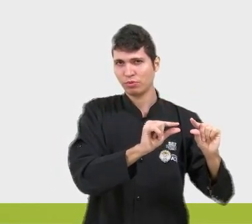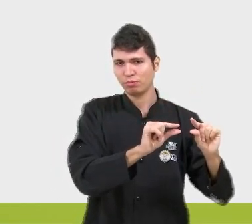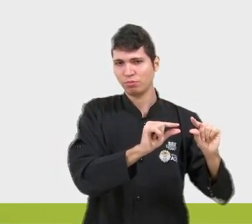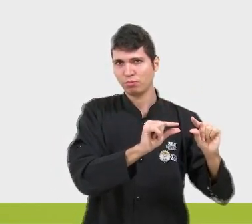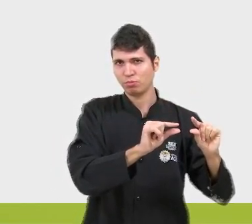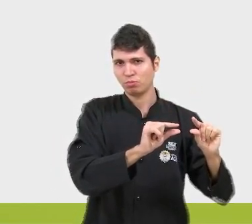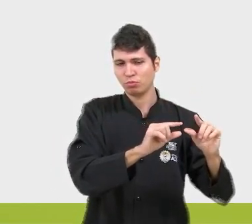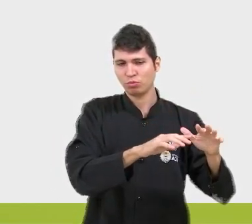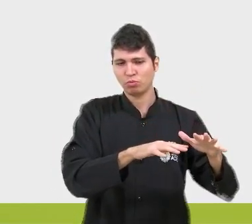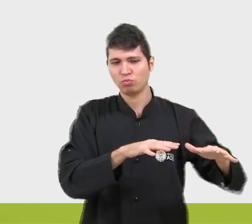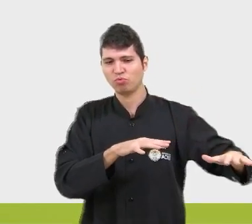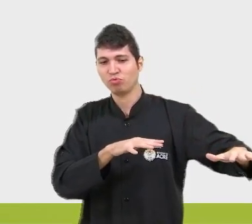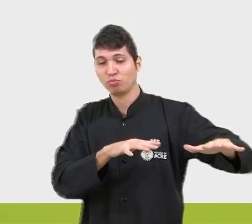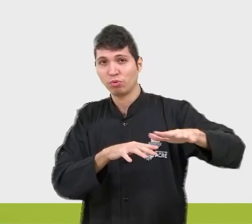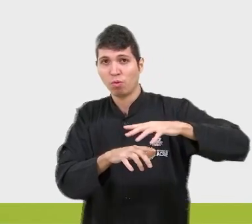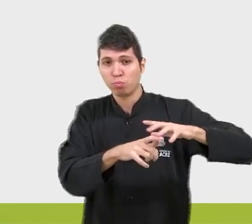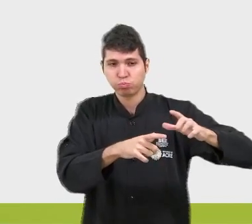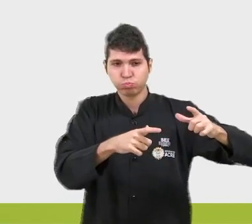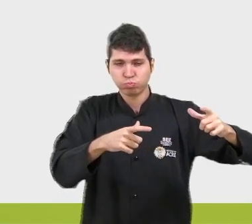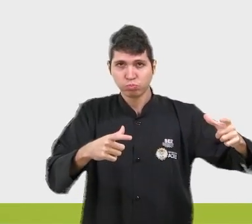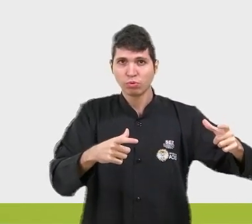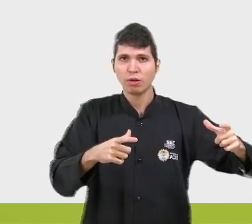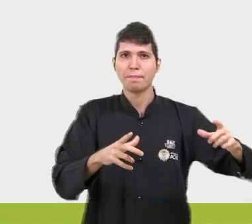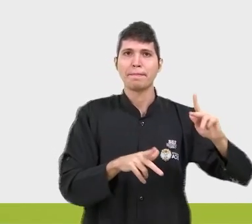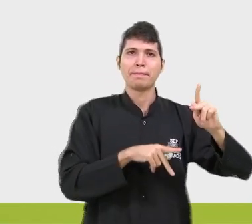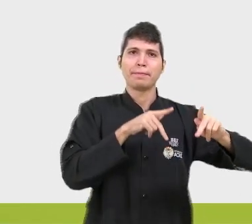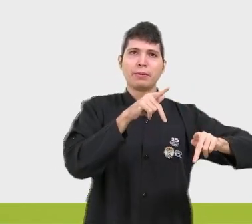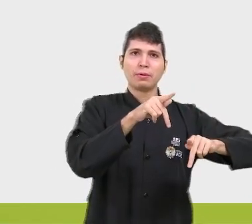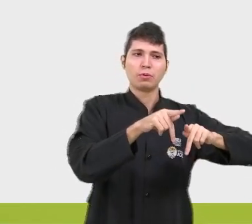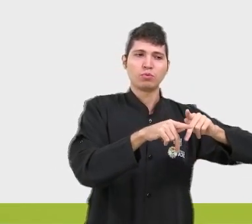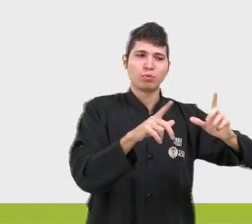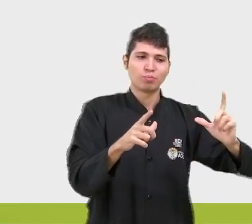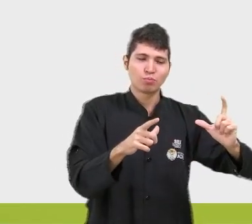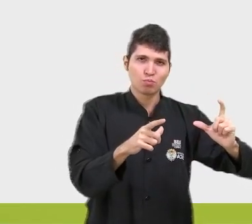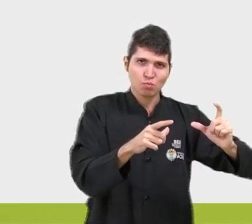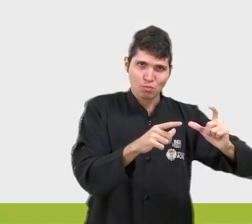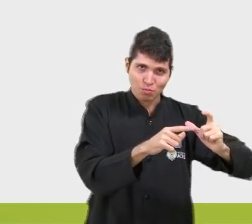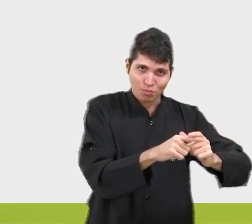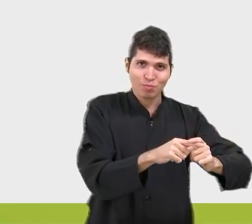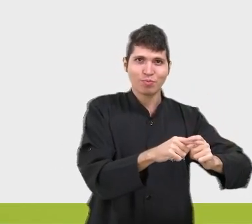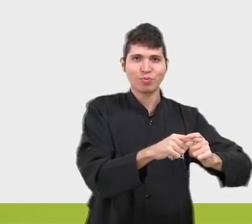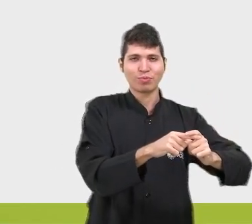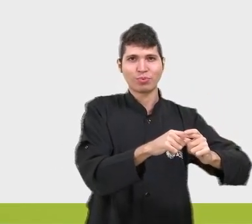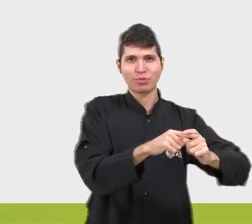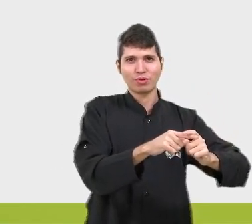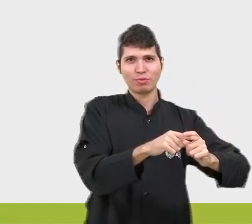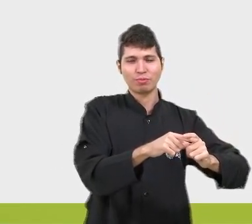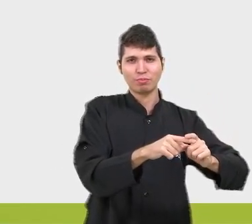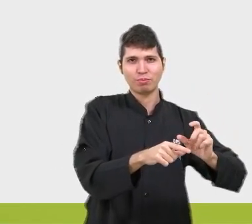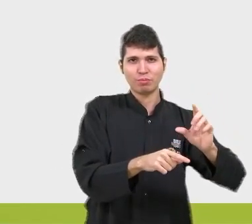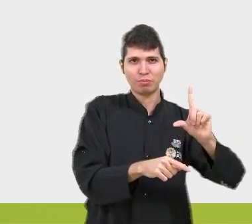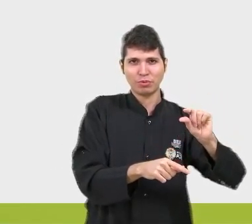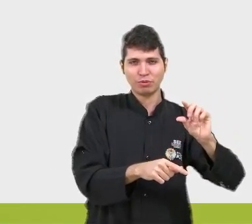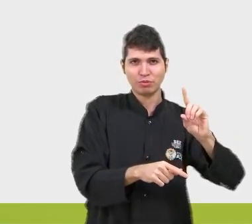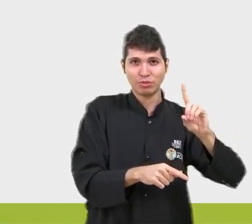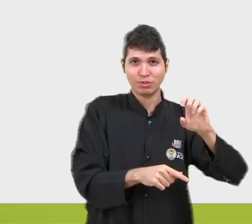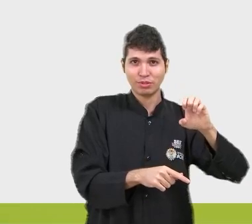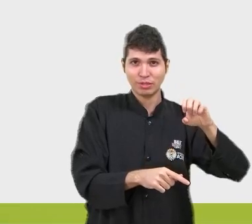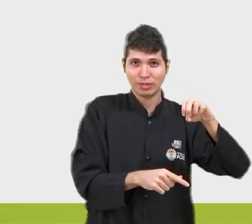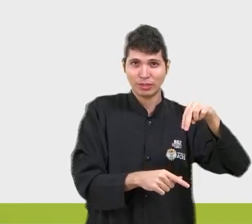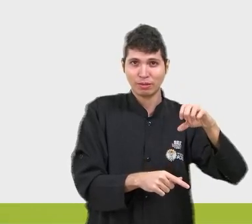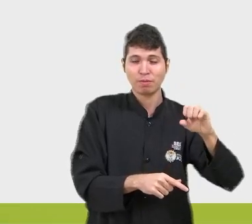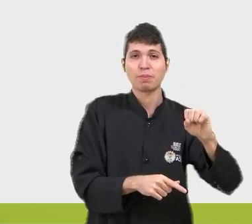disponível. Atividades econômicas desenvolvidas são a agropecuária, que constitui o setor econômico mais importante,